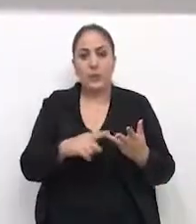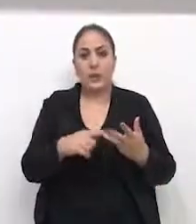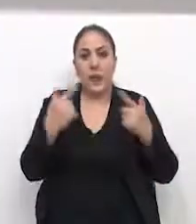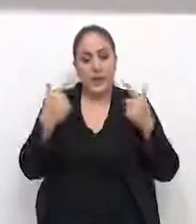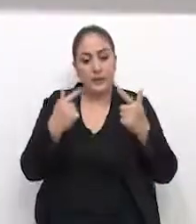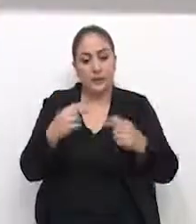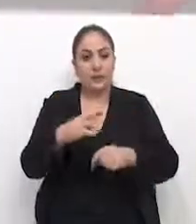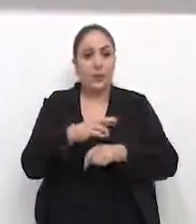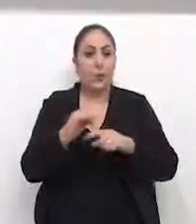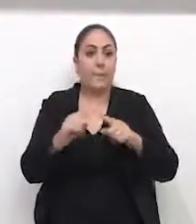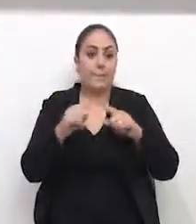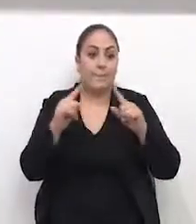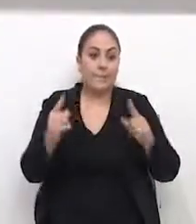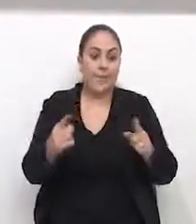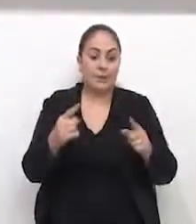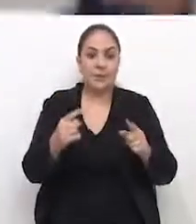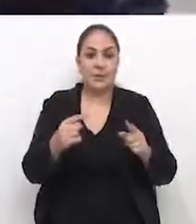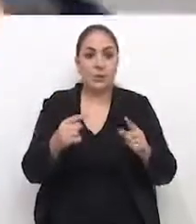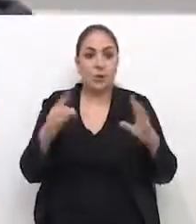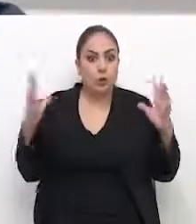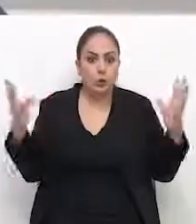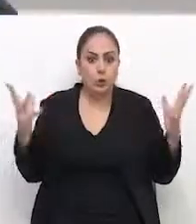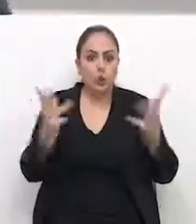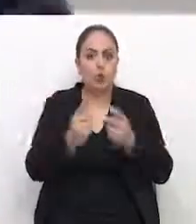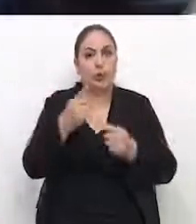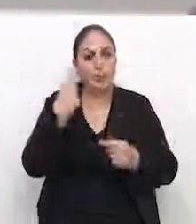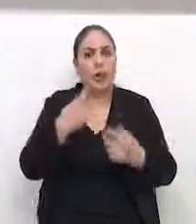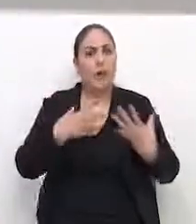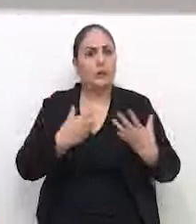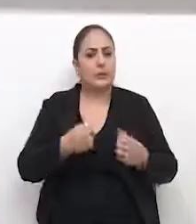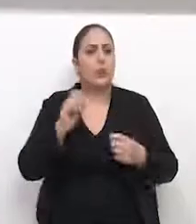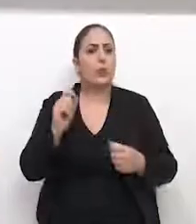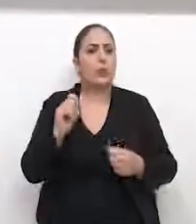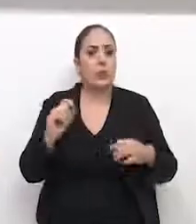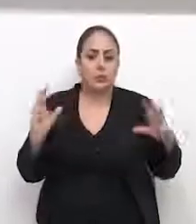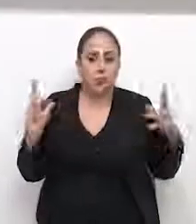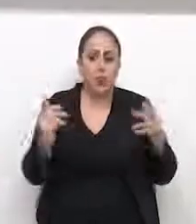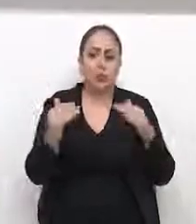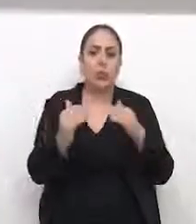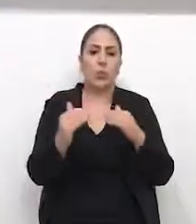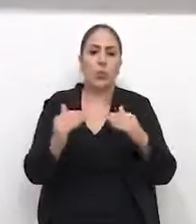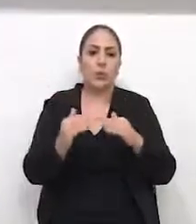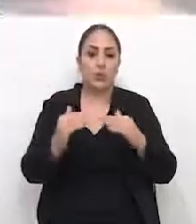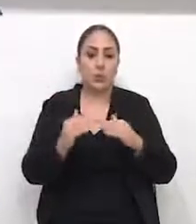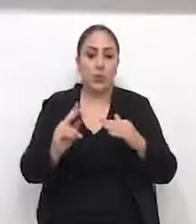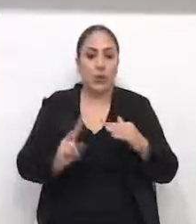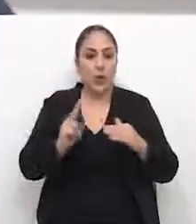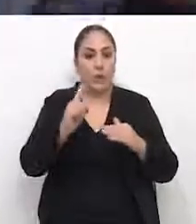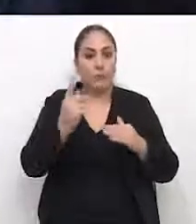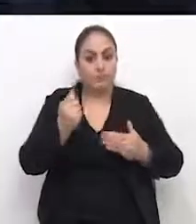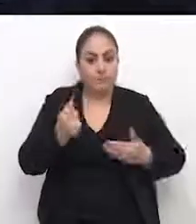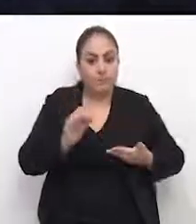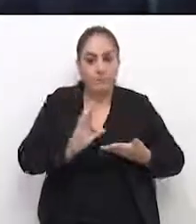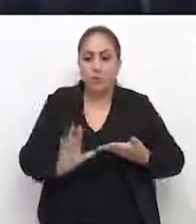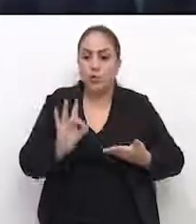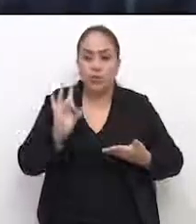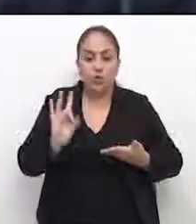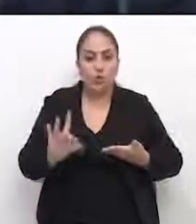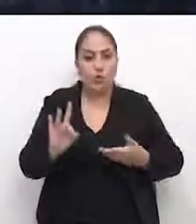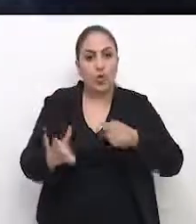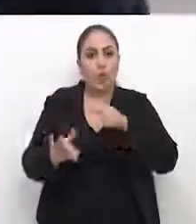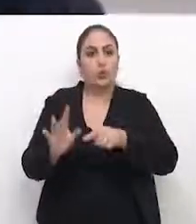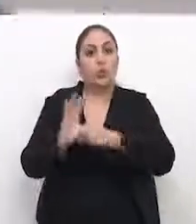no lazer, na segurança, mas por uma unanimidade os vereadores decidiram que todo este montante deve